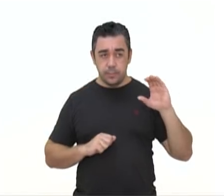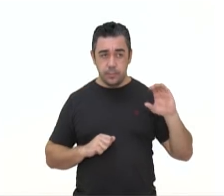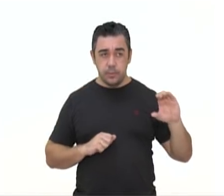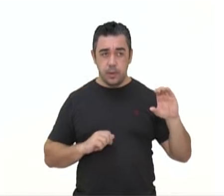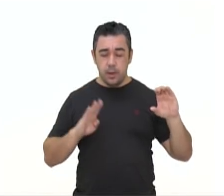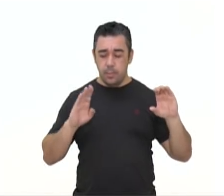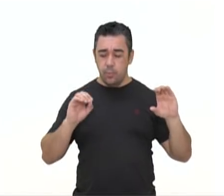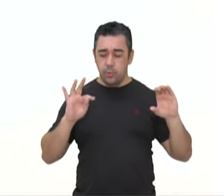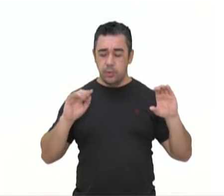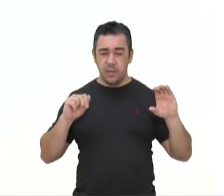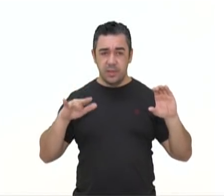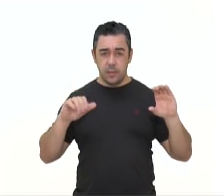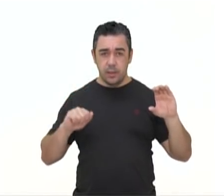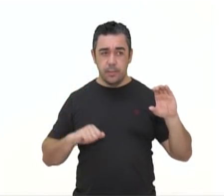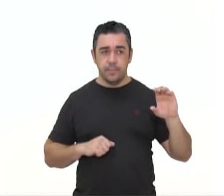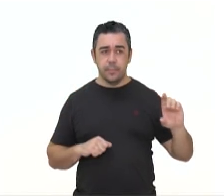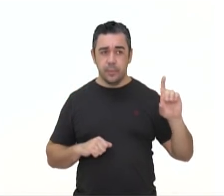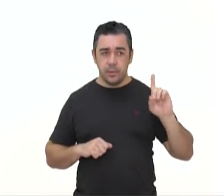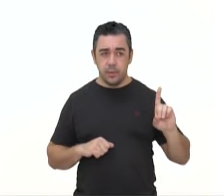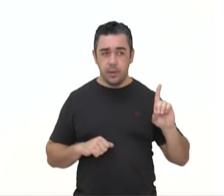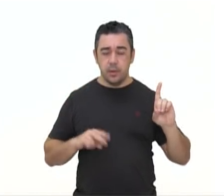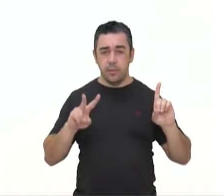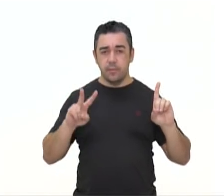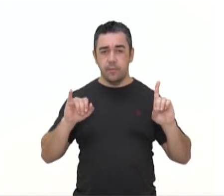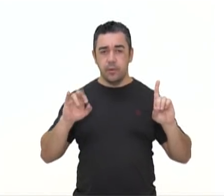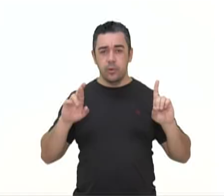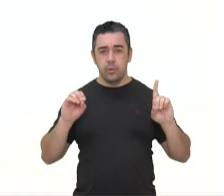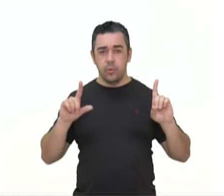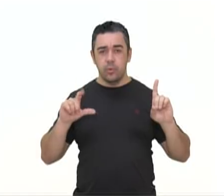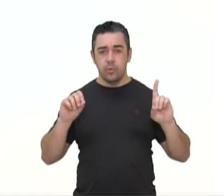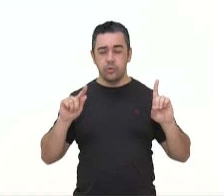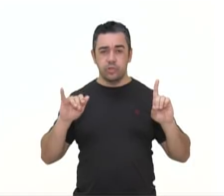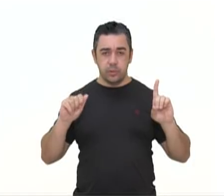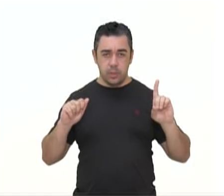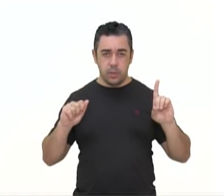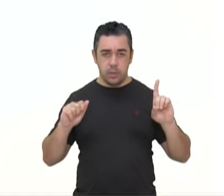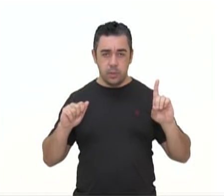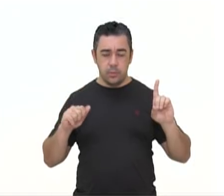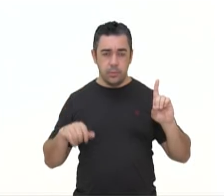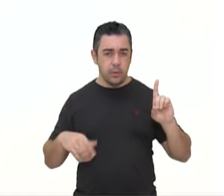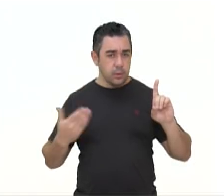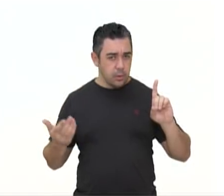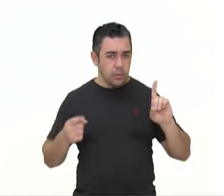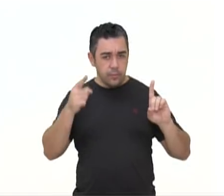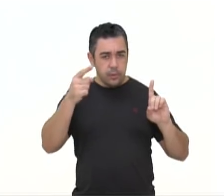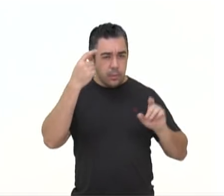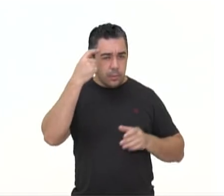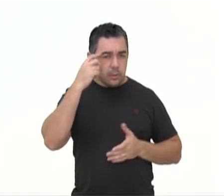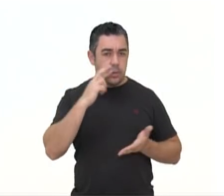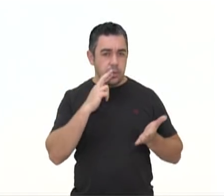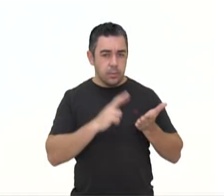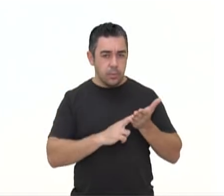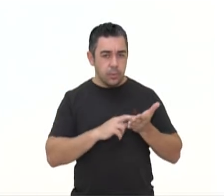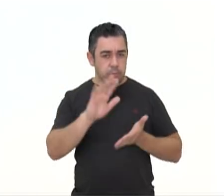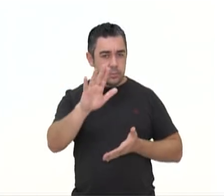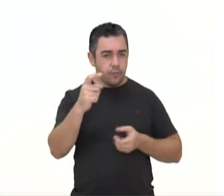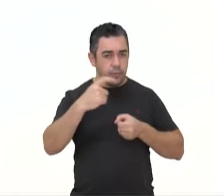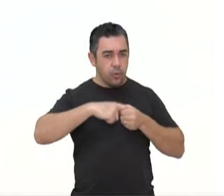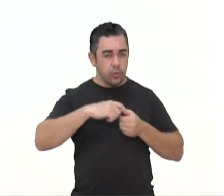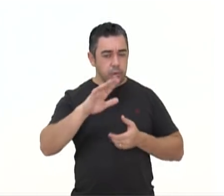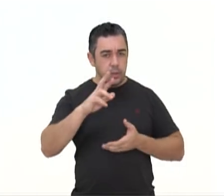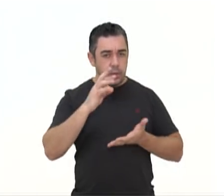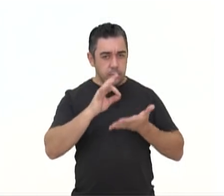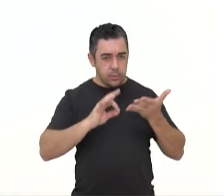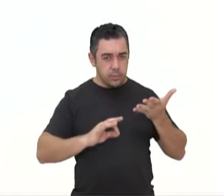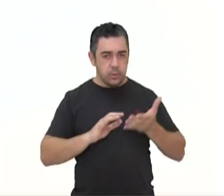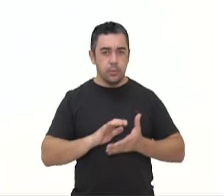que é a botânica, letra C. E se é virologia, letra D. Pense na resposta e daqui a pouco eu volto para